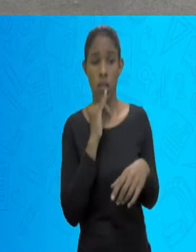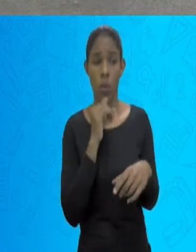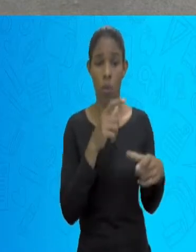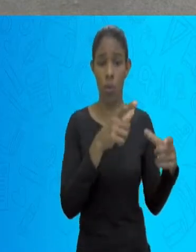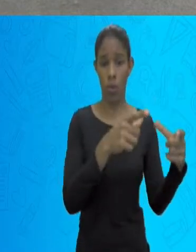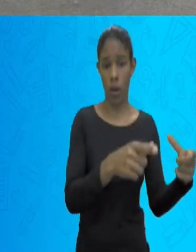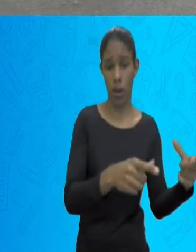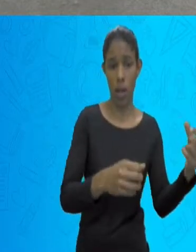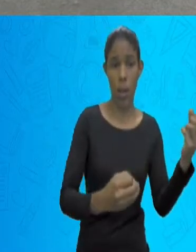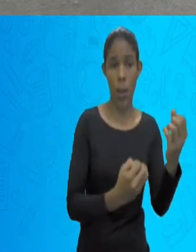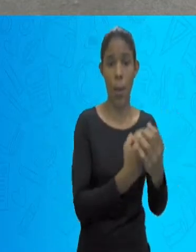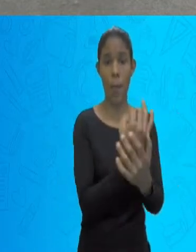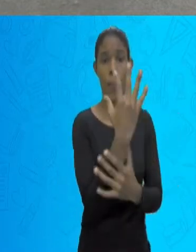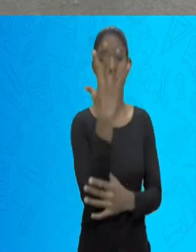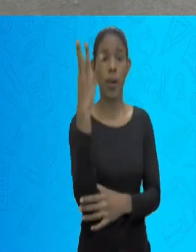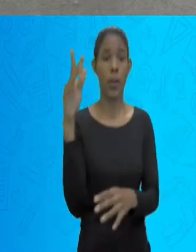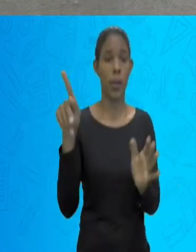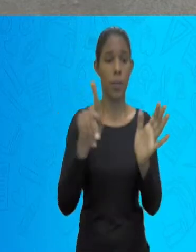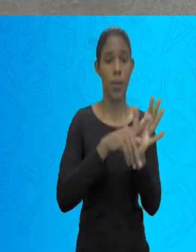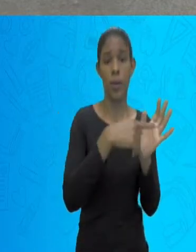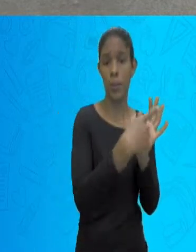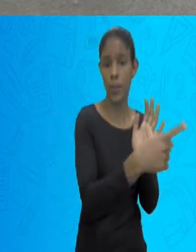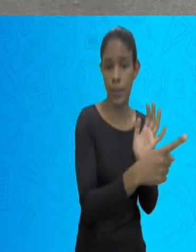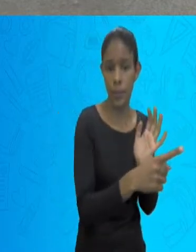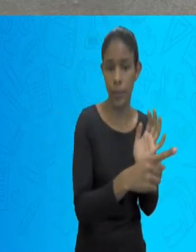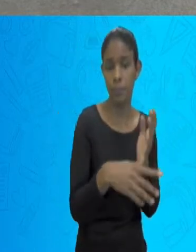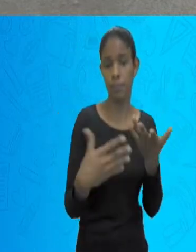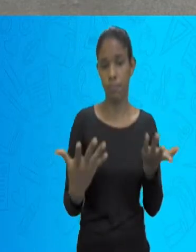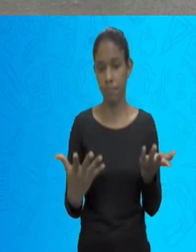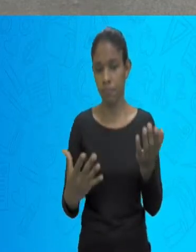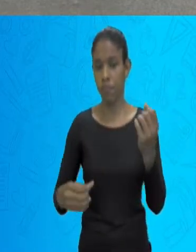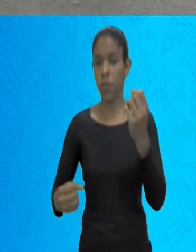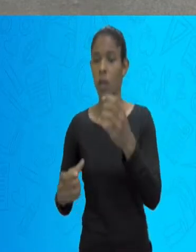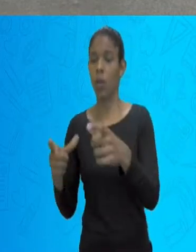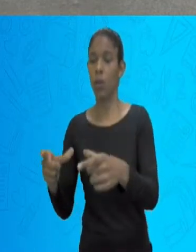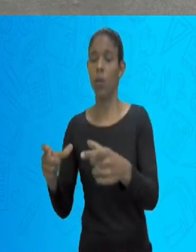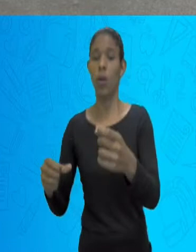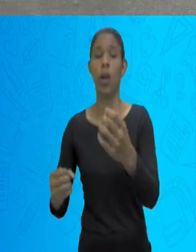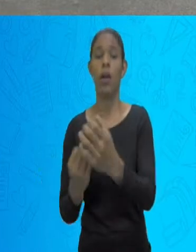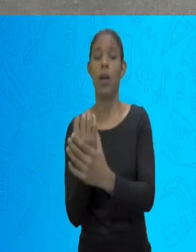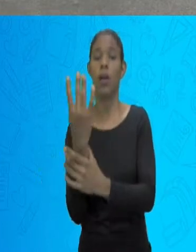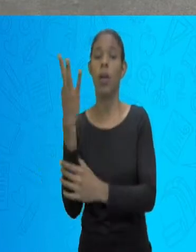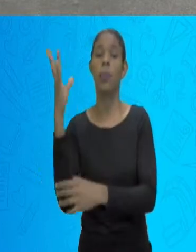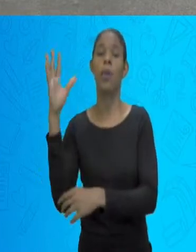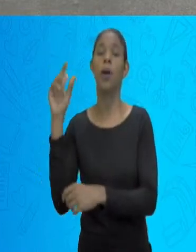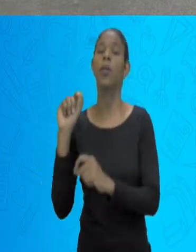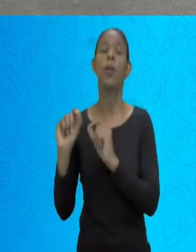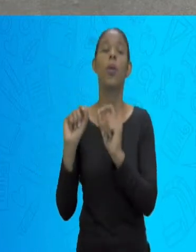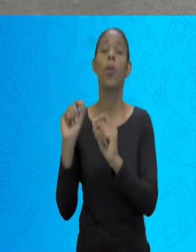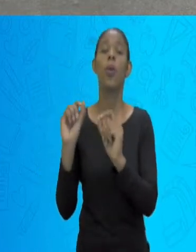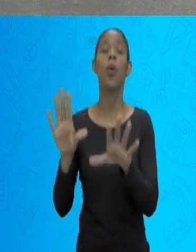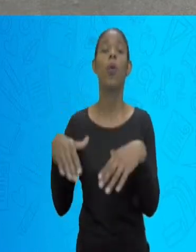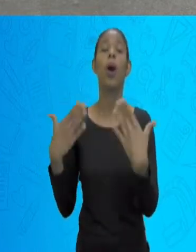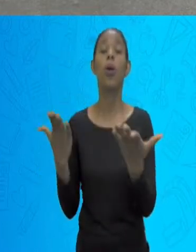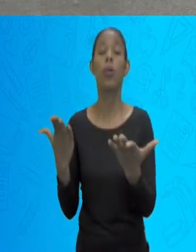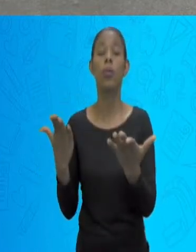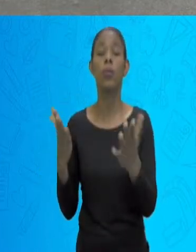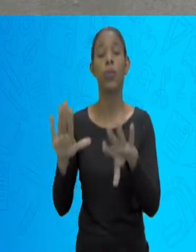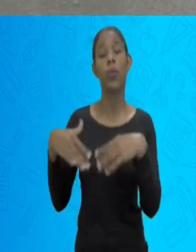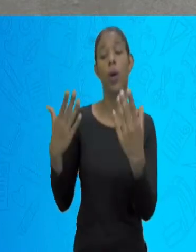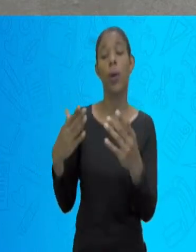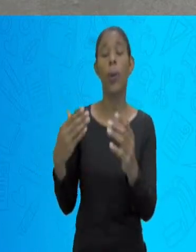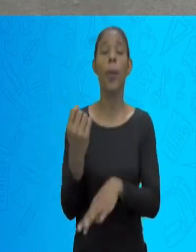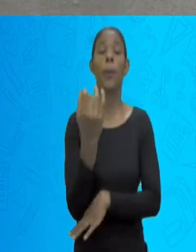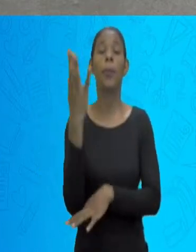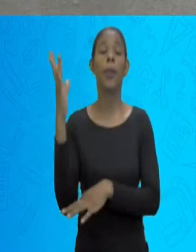Então, geralmente nas praias, a gente encontra mais coqueiros, aquelas